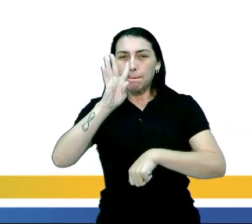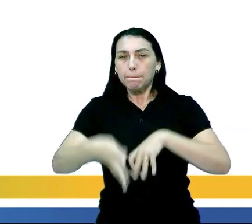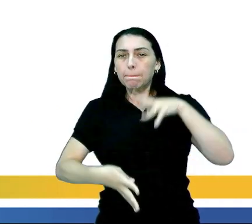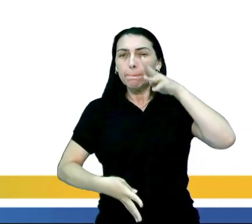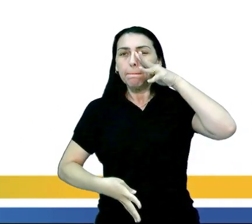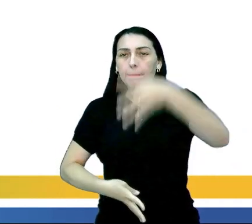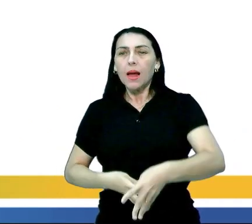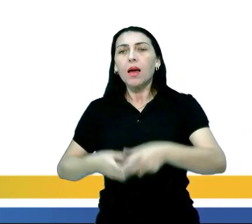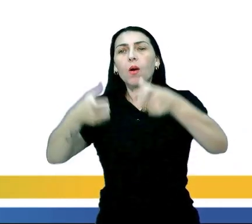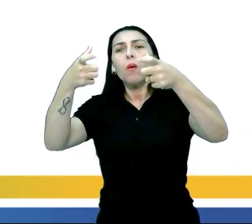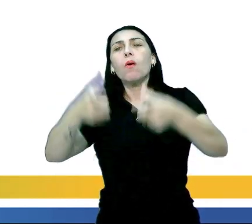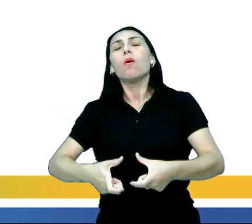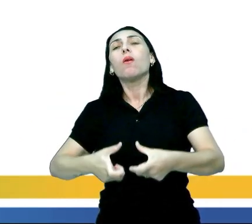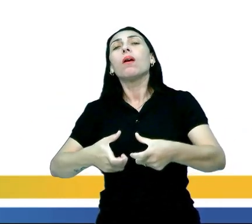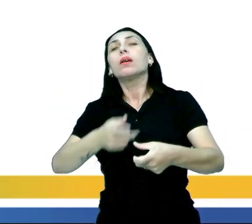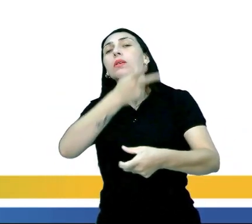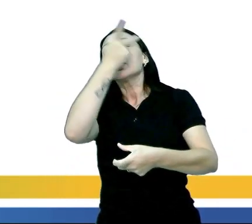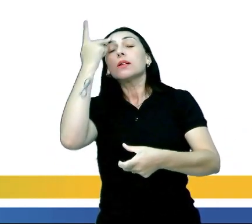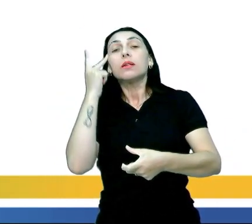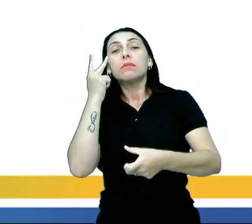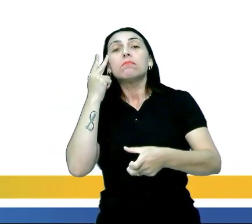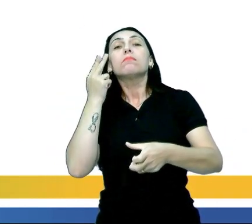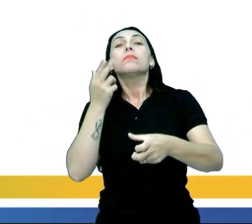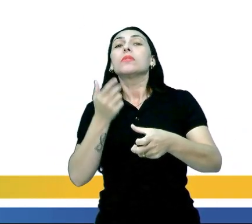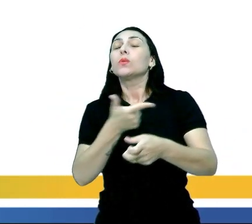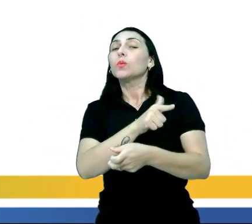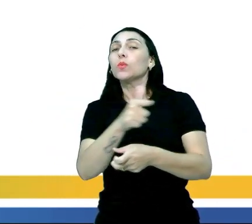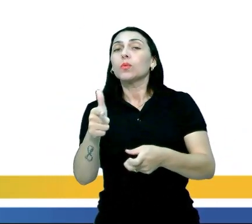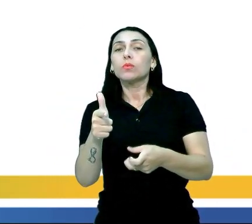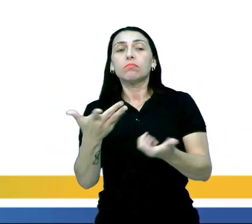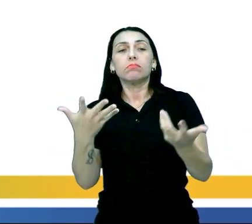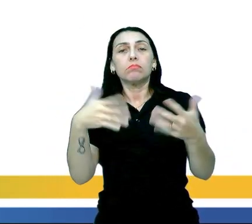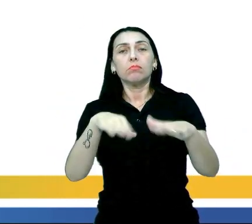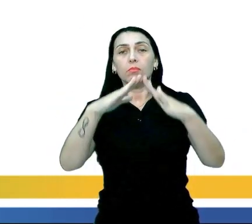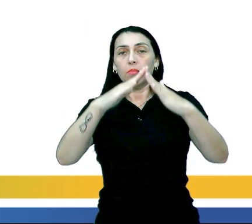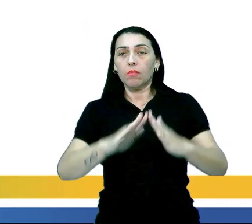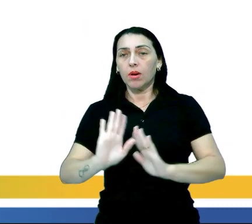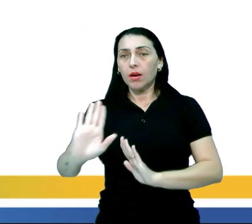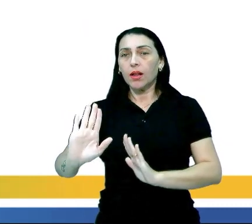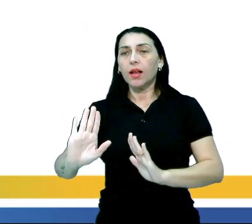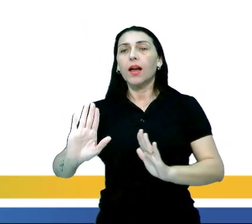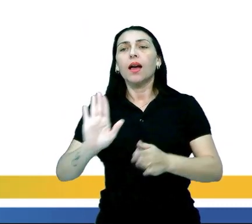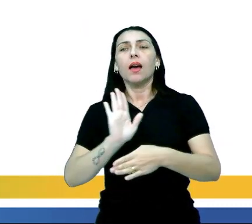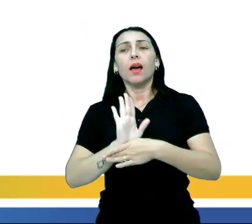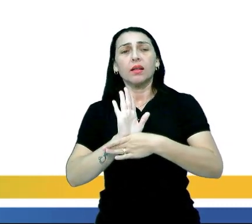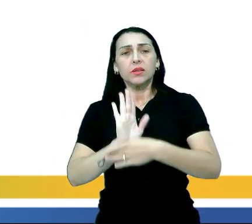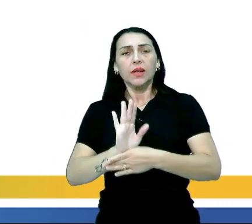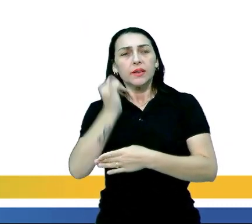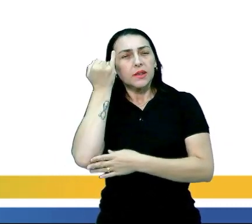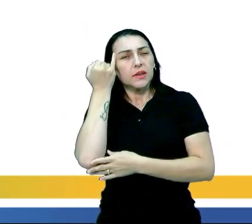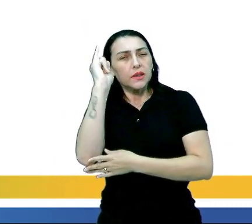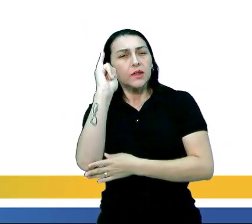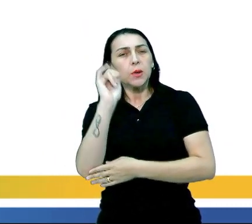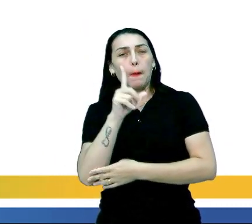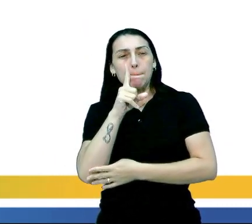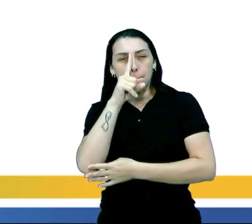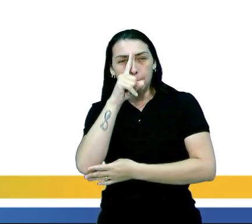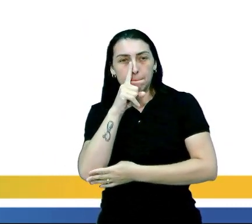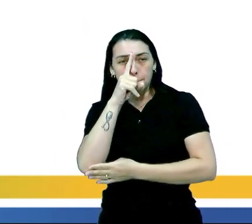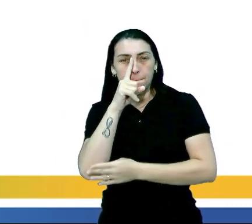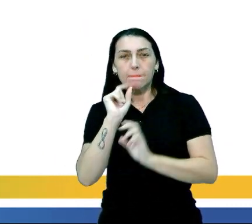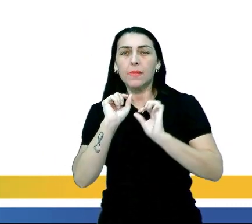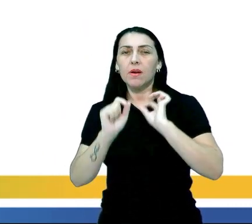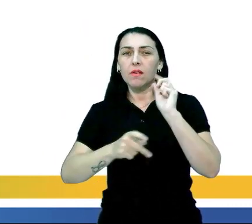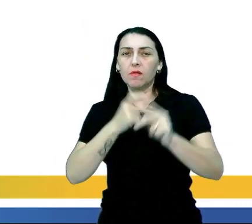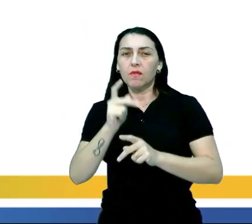capaz de ameaçar os que nela não se incluem. Atribuir-lhe a ideia de perigo